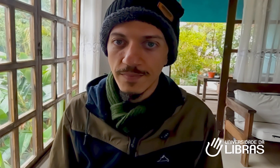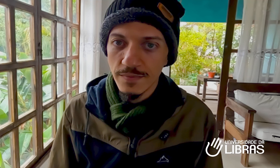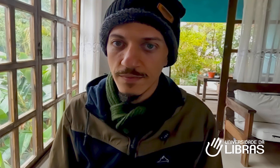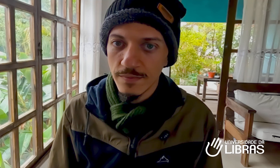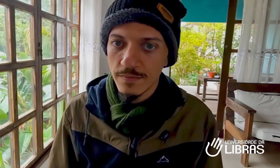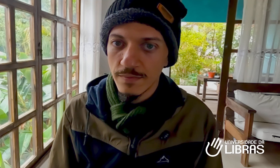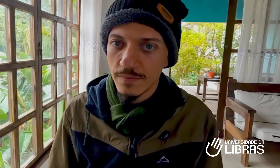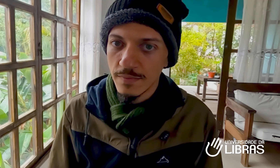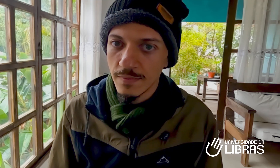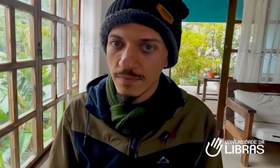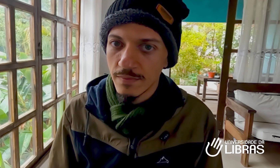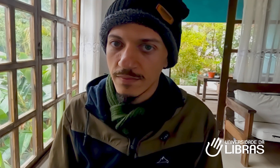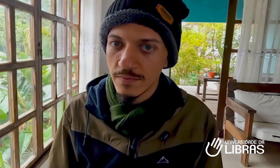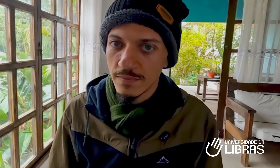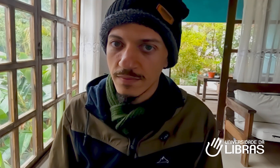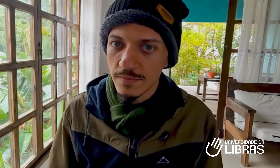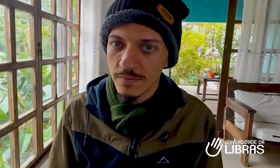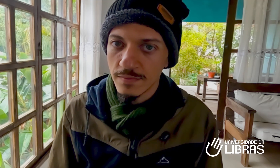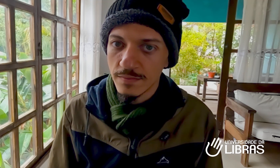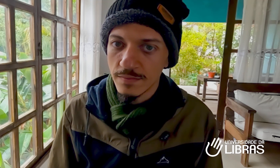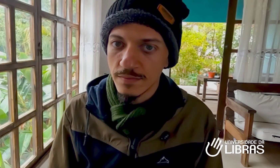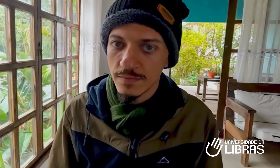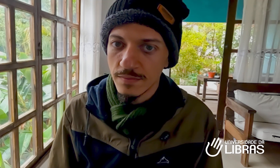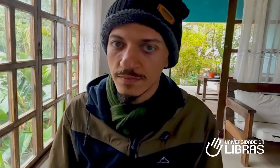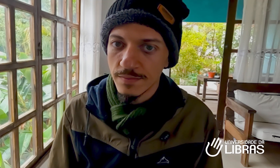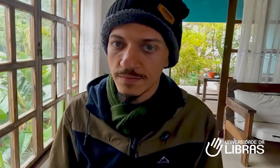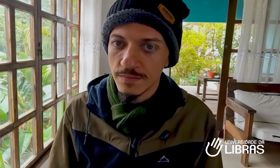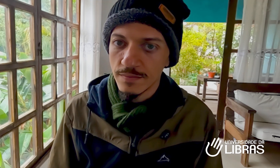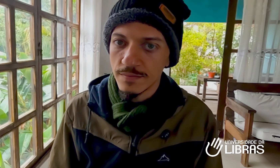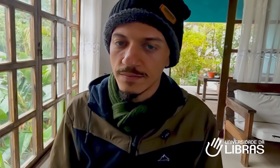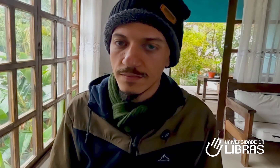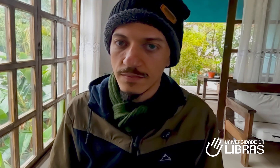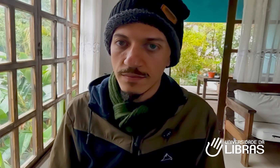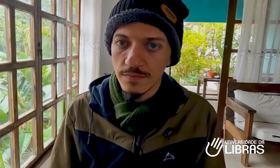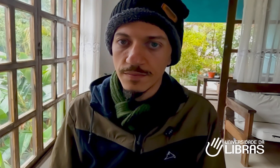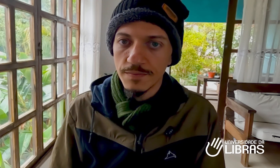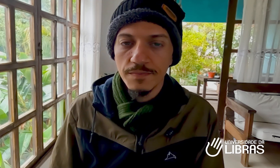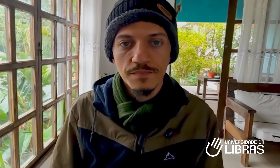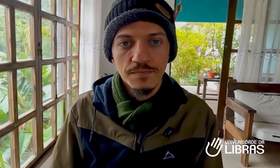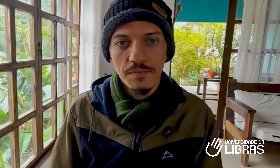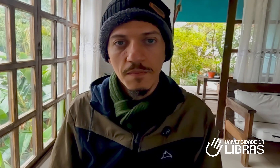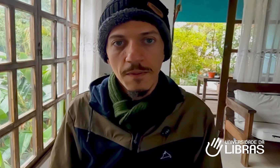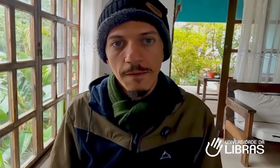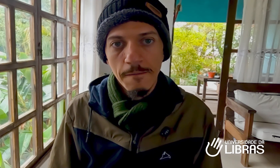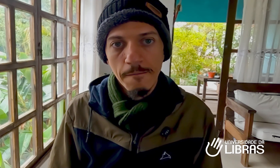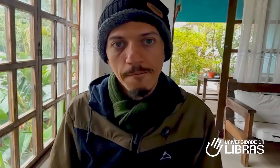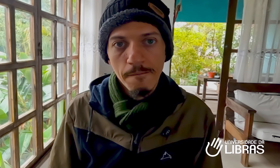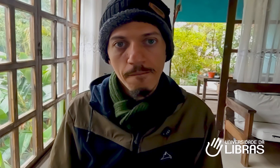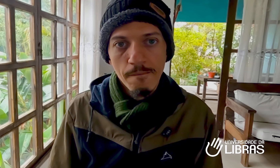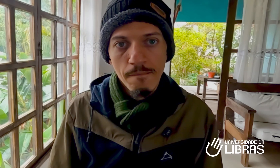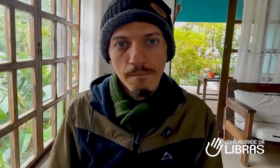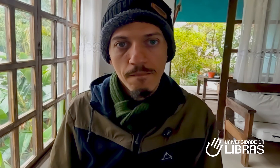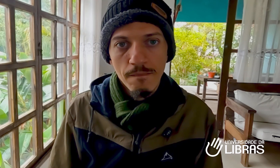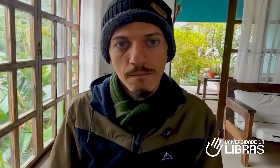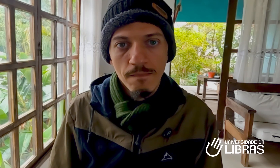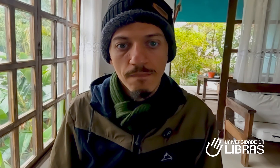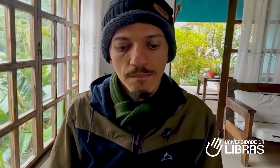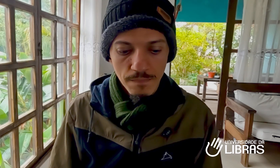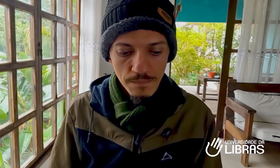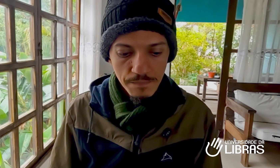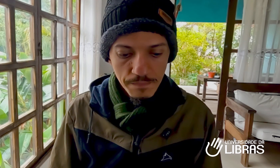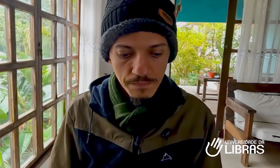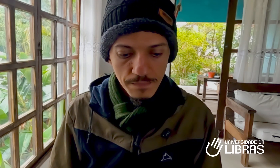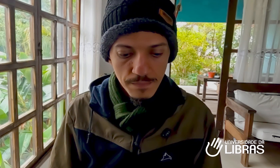Madison, nesses mais de 23 anos de experiência no caminho da Libras, qual foi a principal mudança que